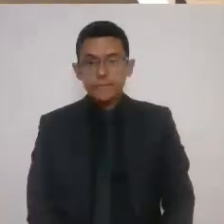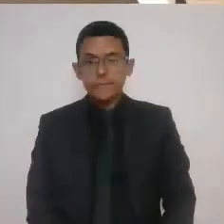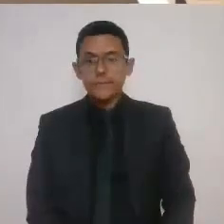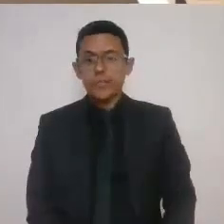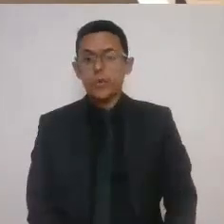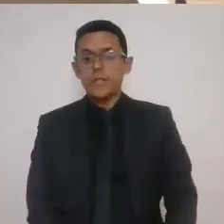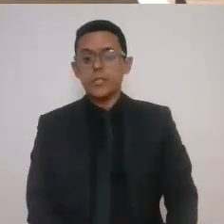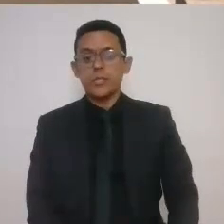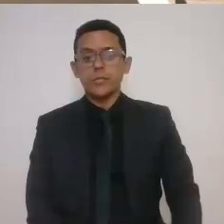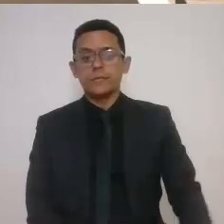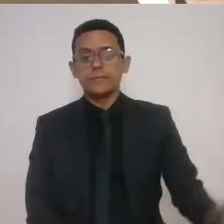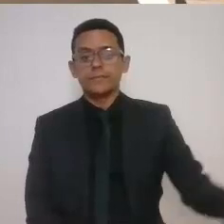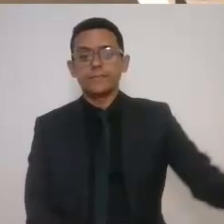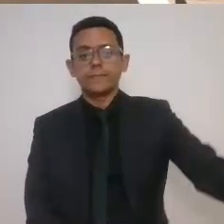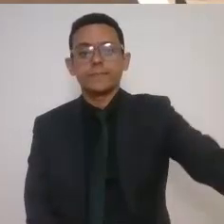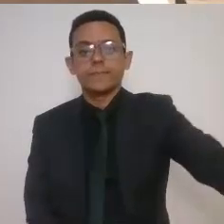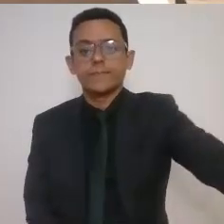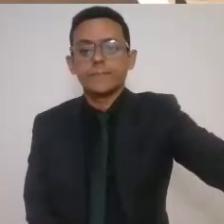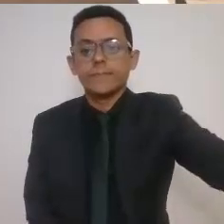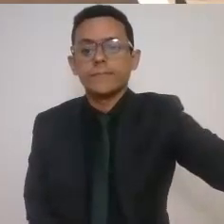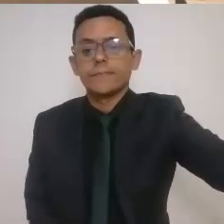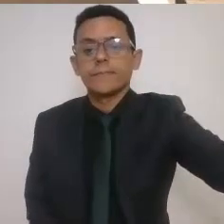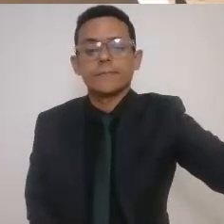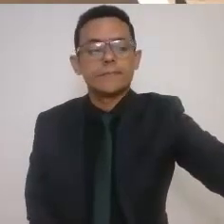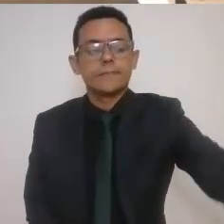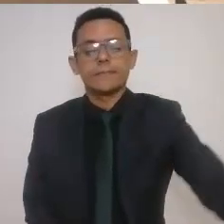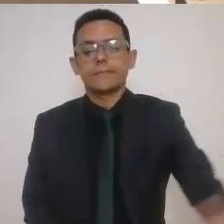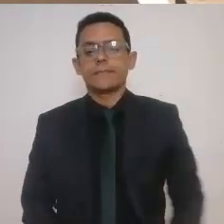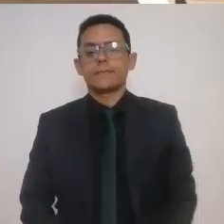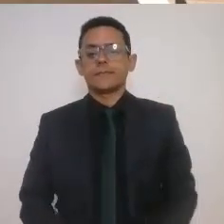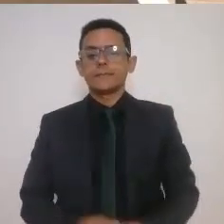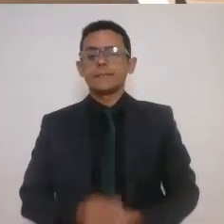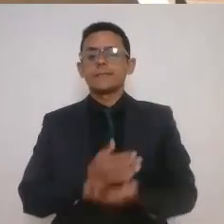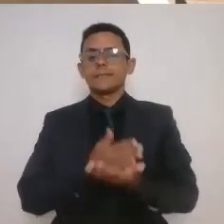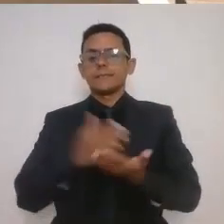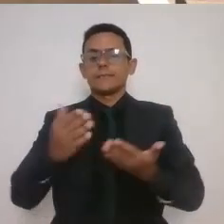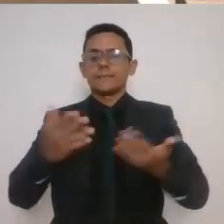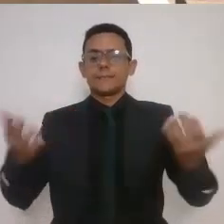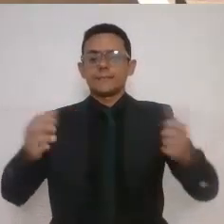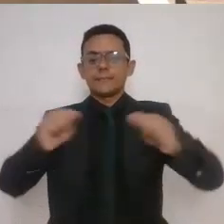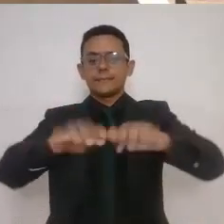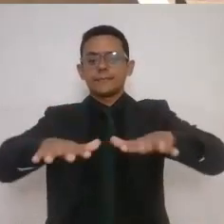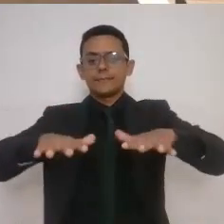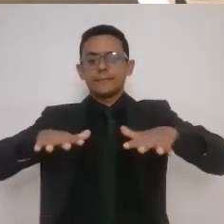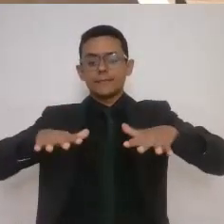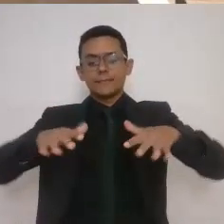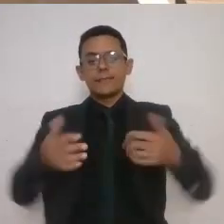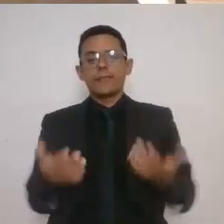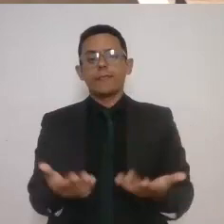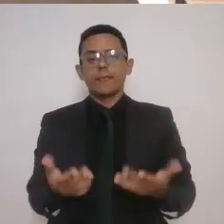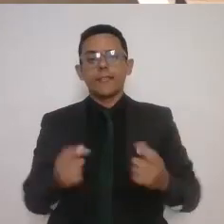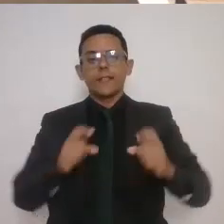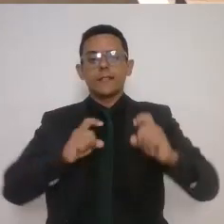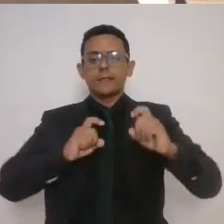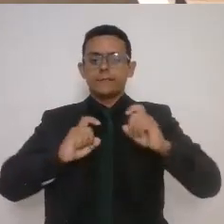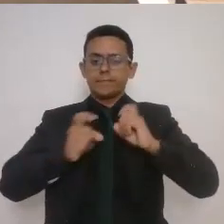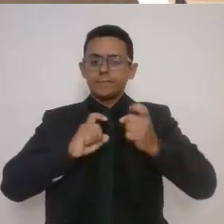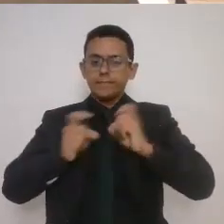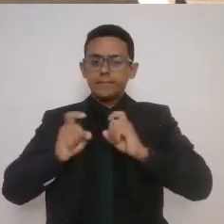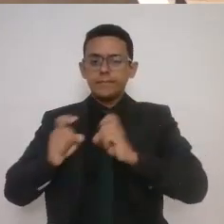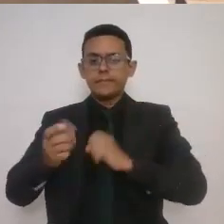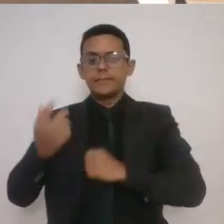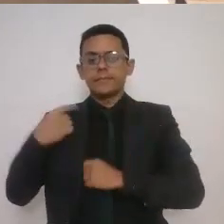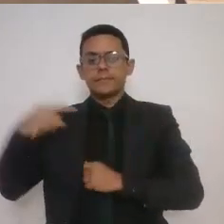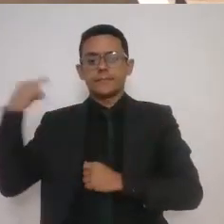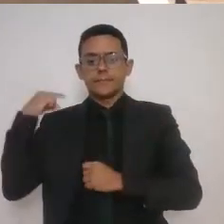Número legal, declaro aberta a nossa sessão. Em discussão e aprovação, ata da sessão anterior, alguma